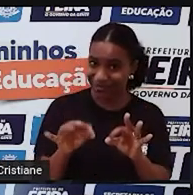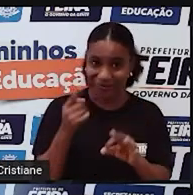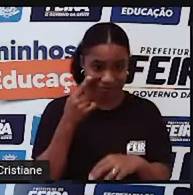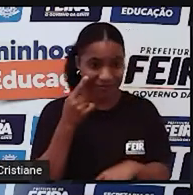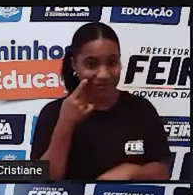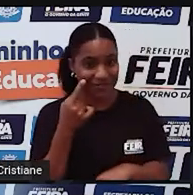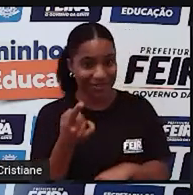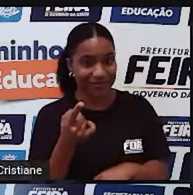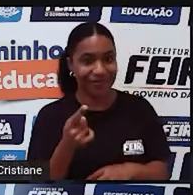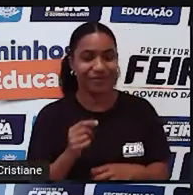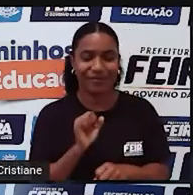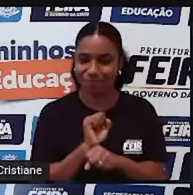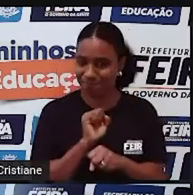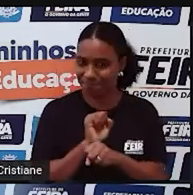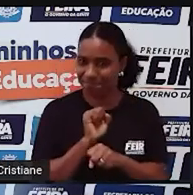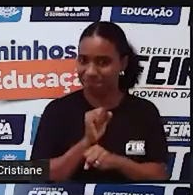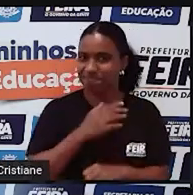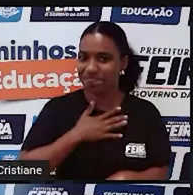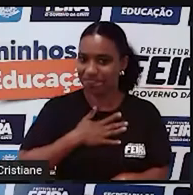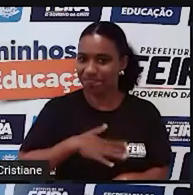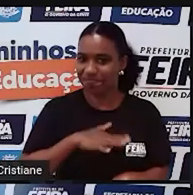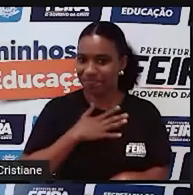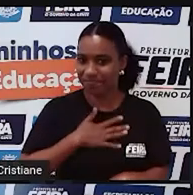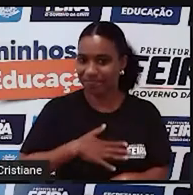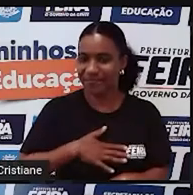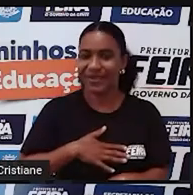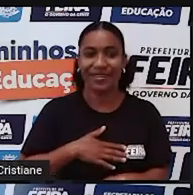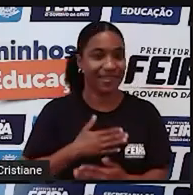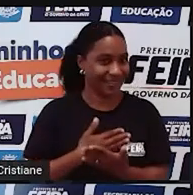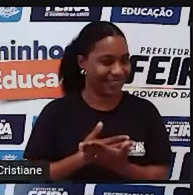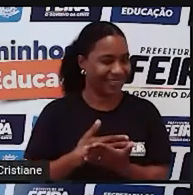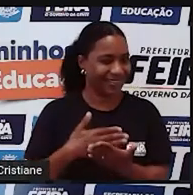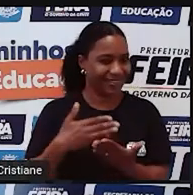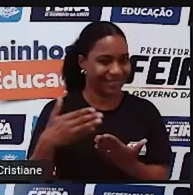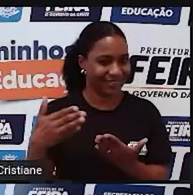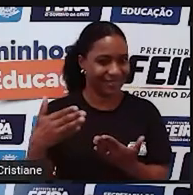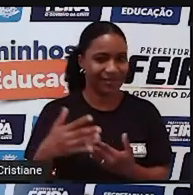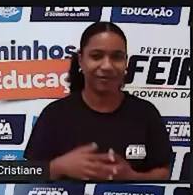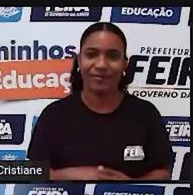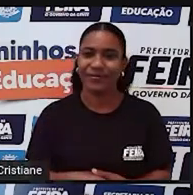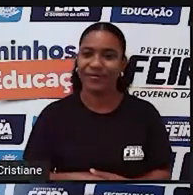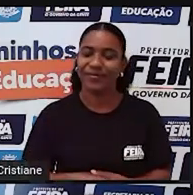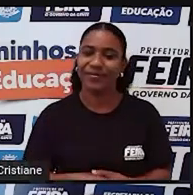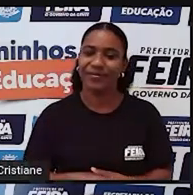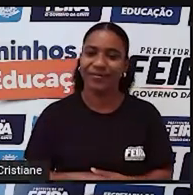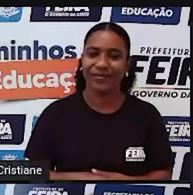Ok, just a moment. Let's start. Vamos começar.